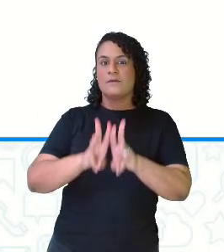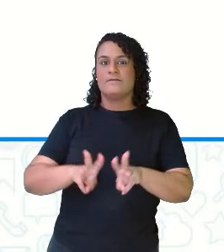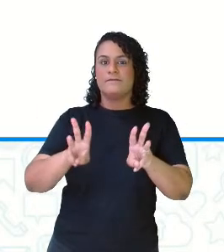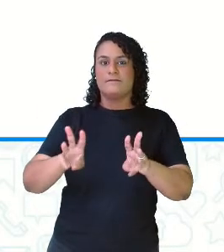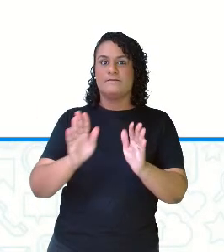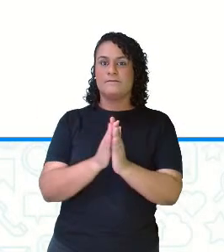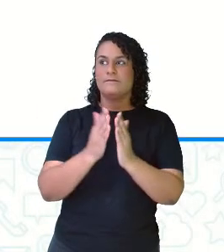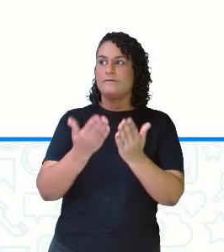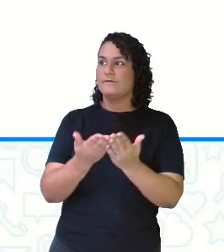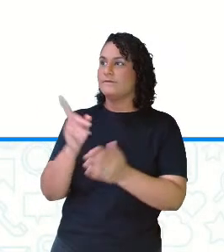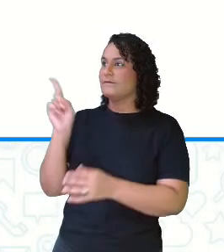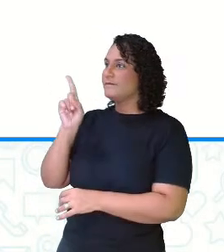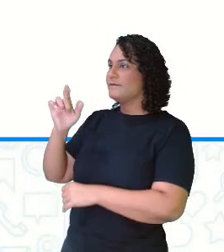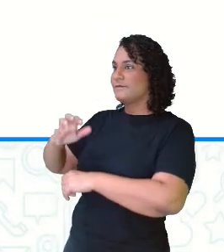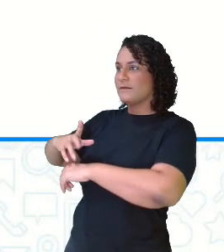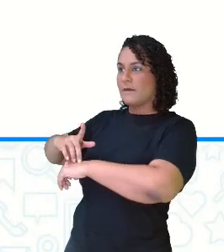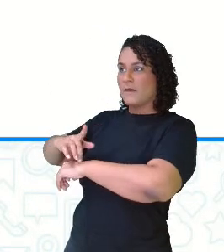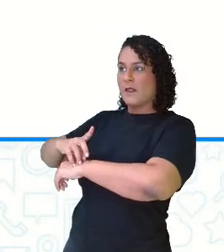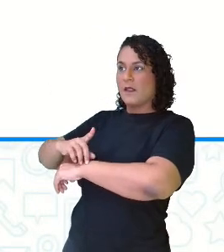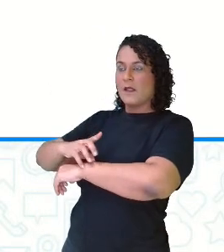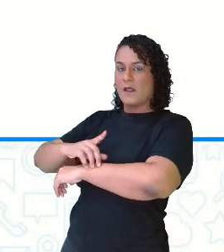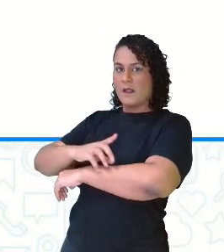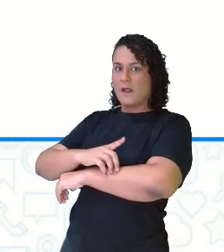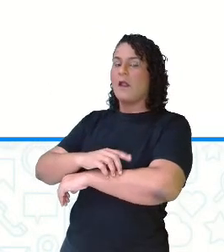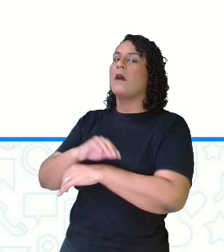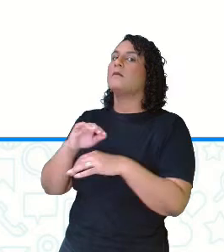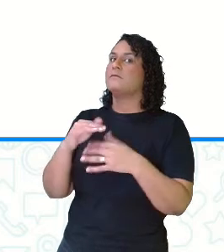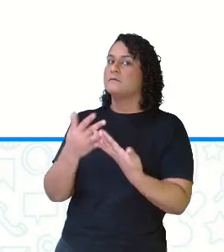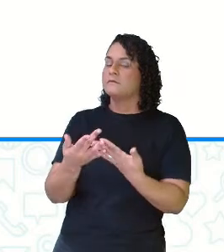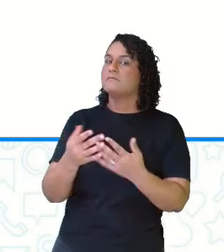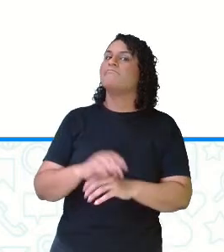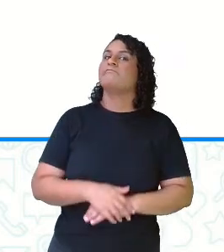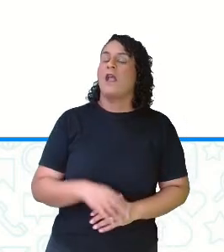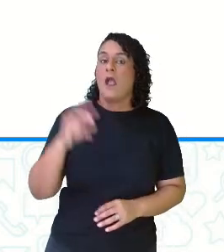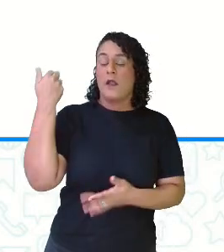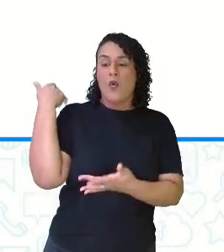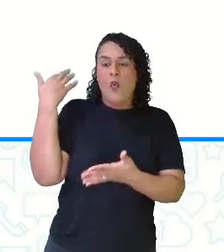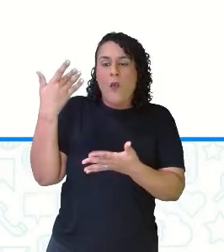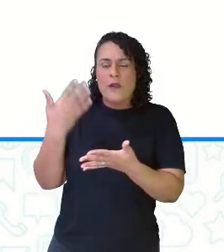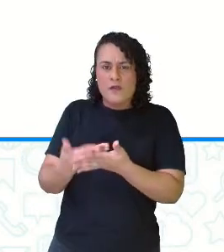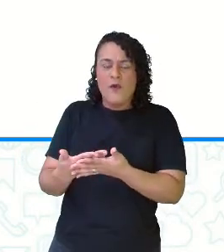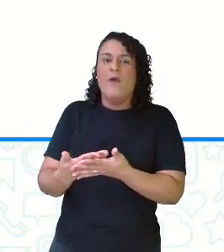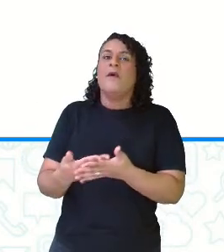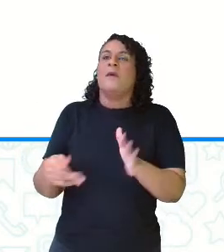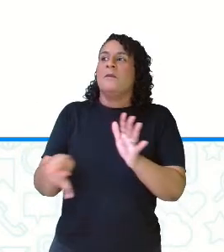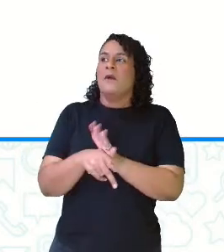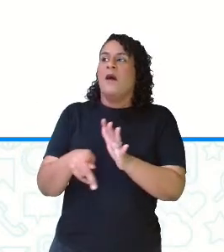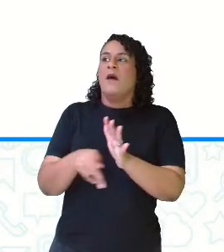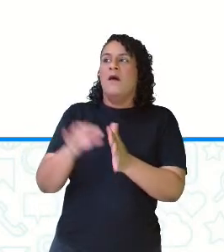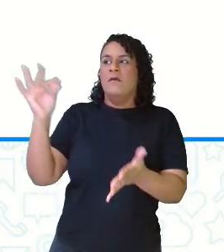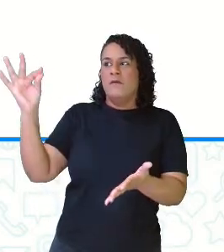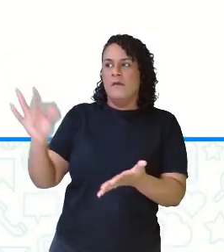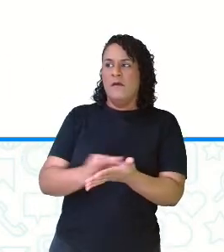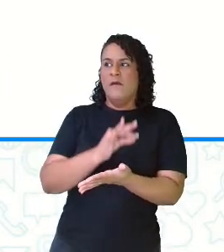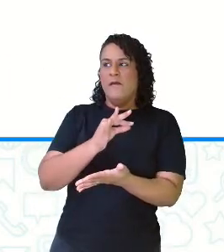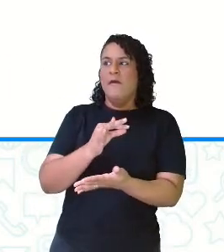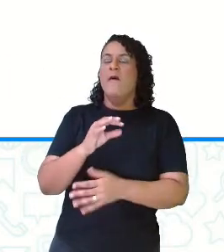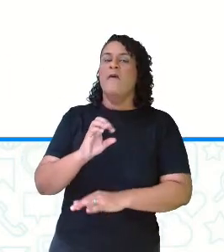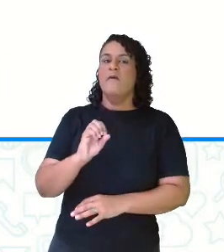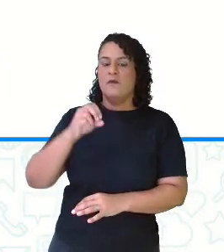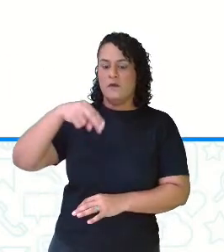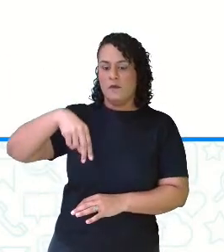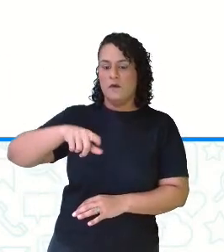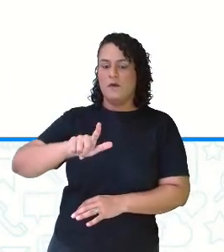aqui, ó, Dinossauros Enciclopédia, que é a Enciclopédia dos Dinossauros, da autora e da editora